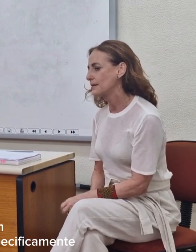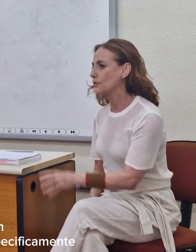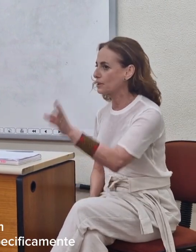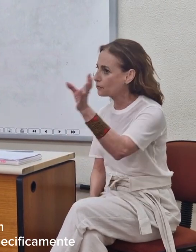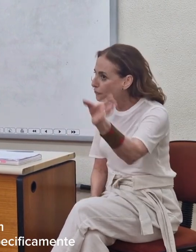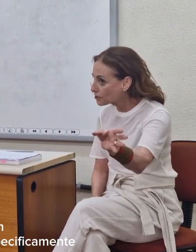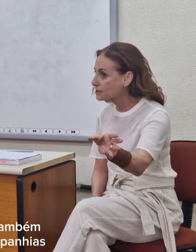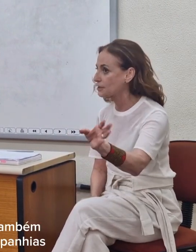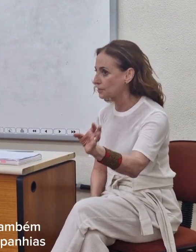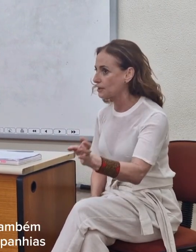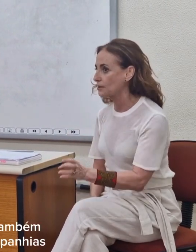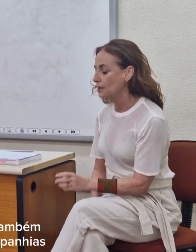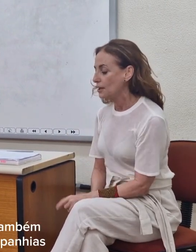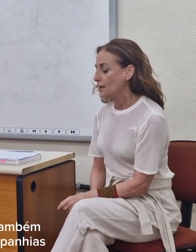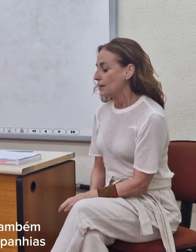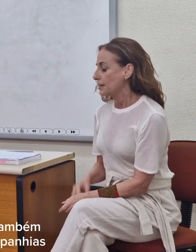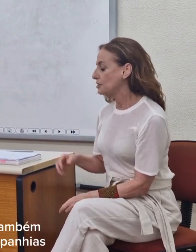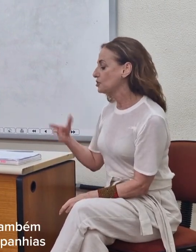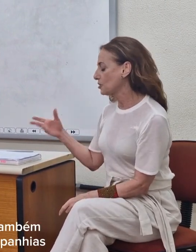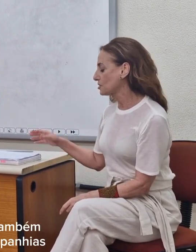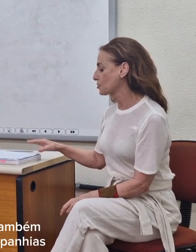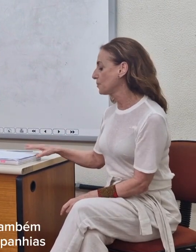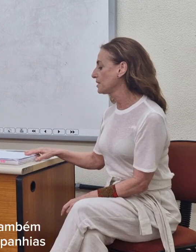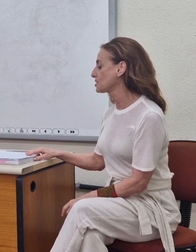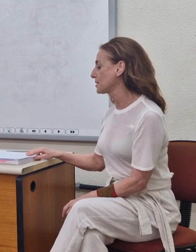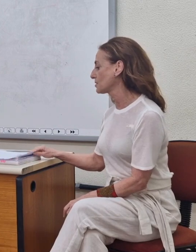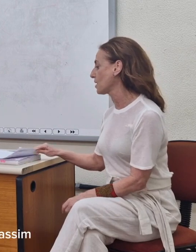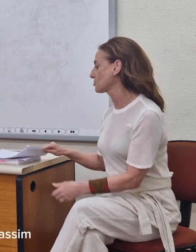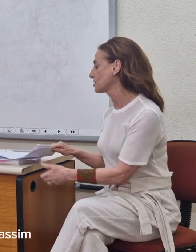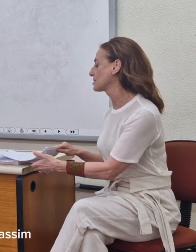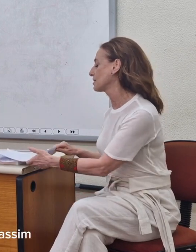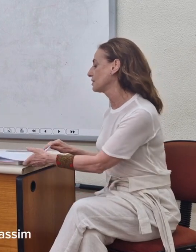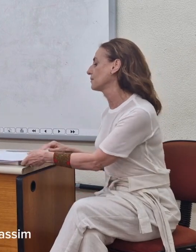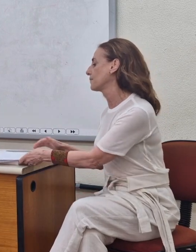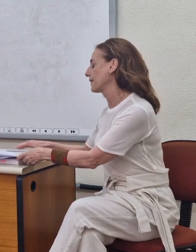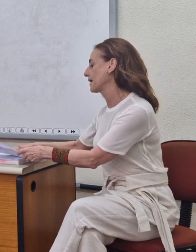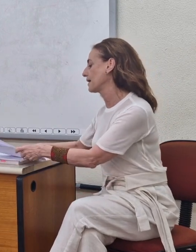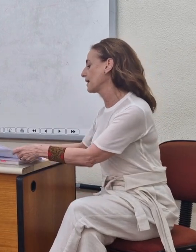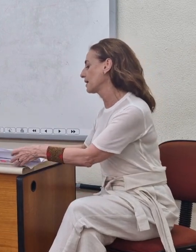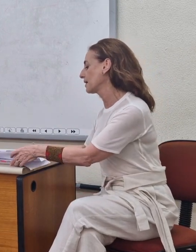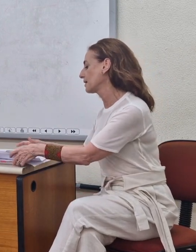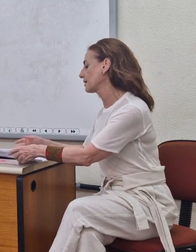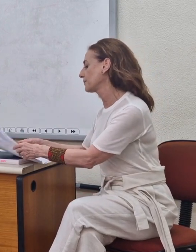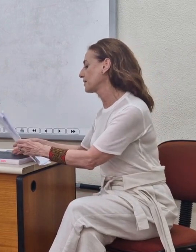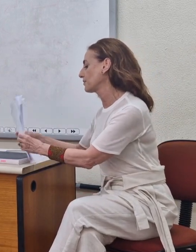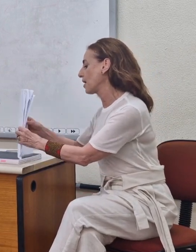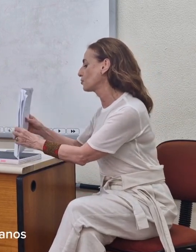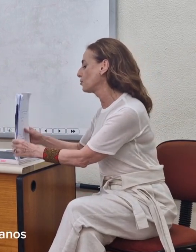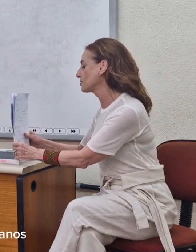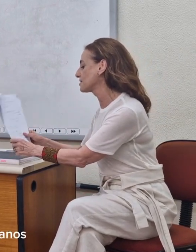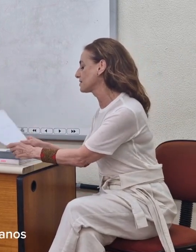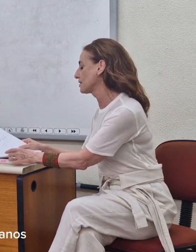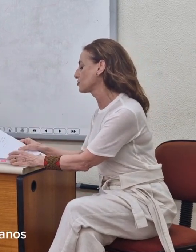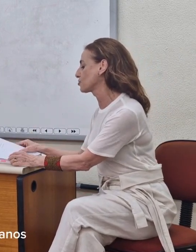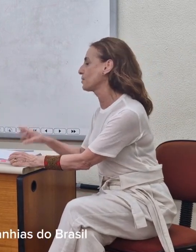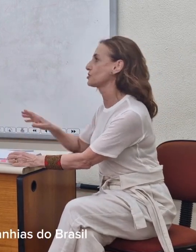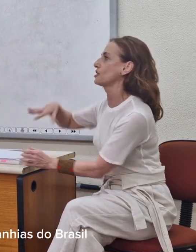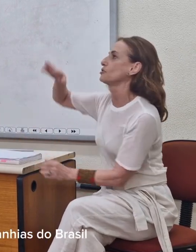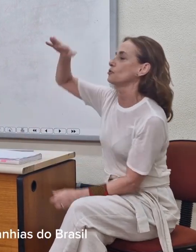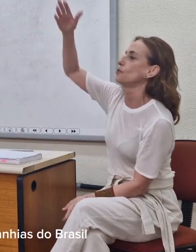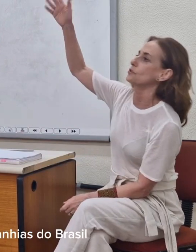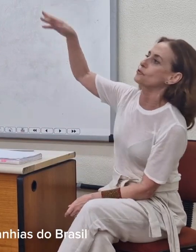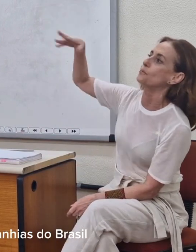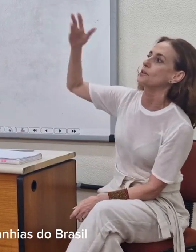Assim. Não que não fosse também. E tinha outras companhias, mas eu acho que sim, ao longo desses anos,